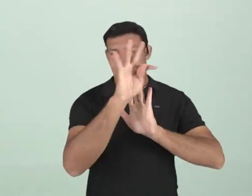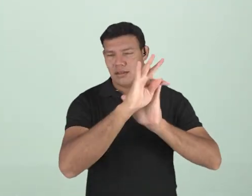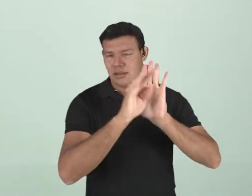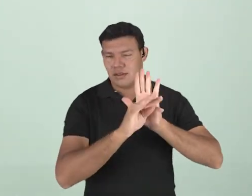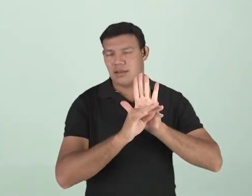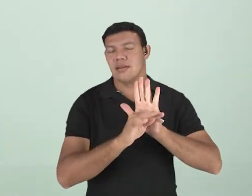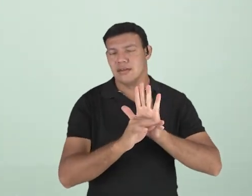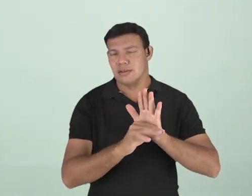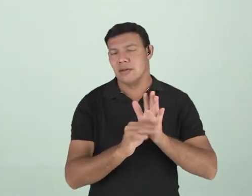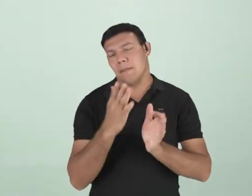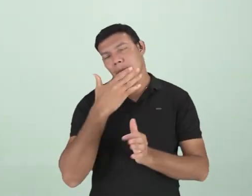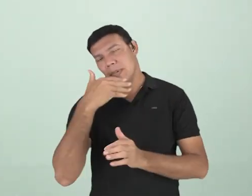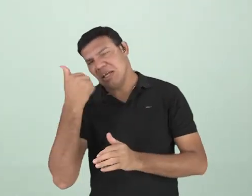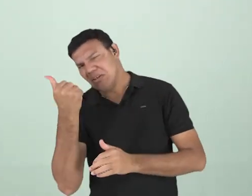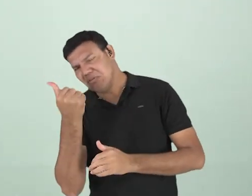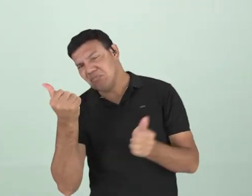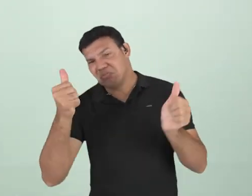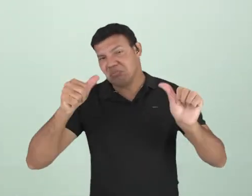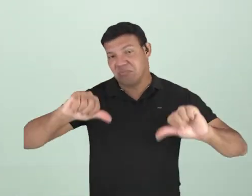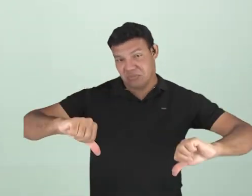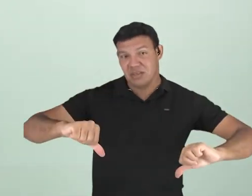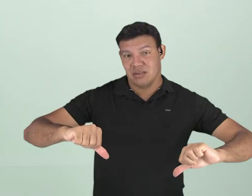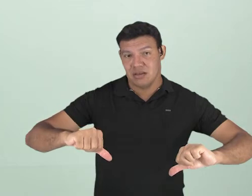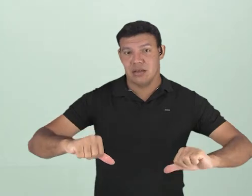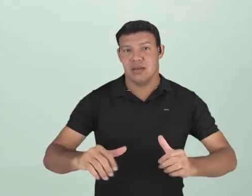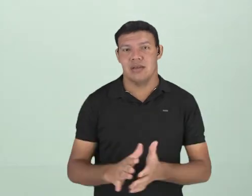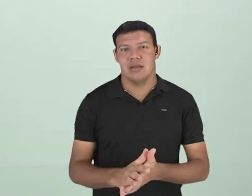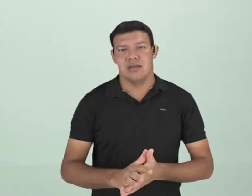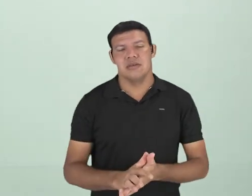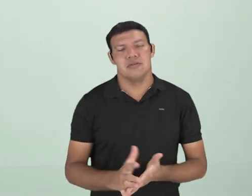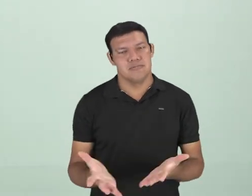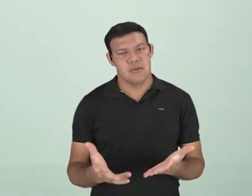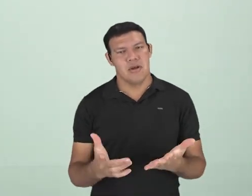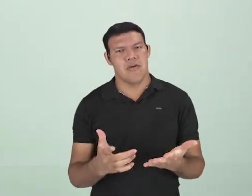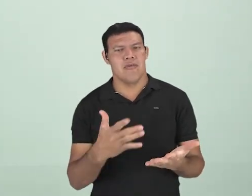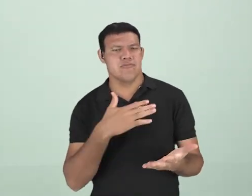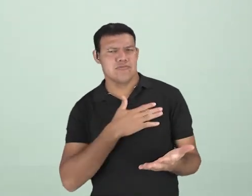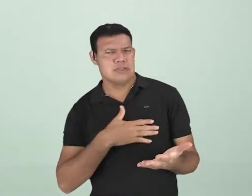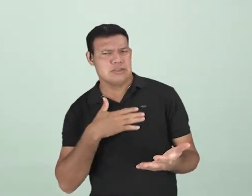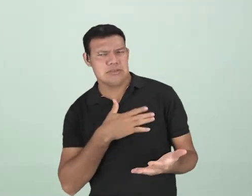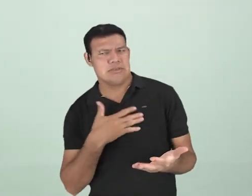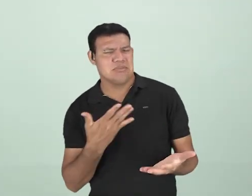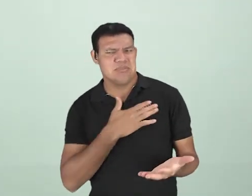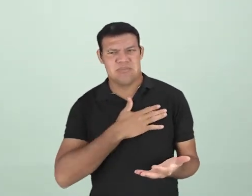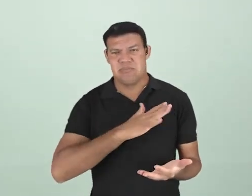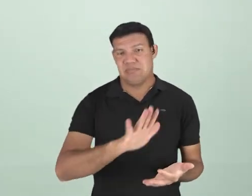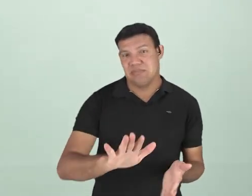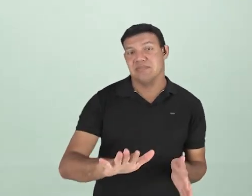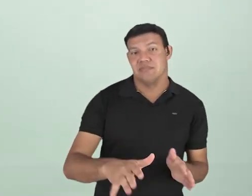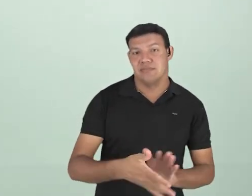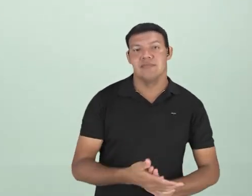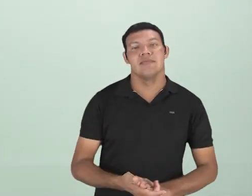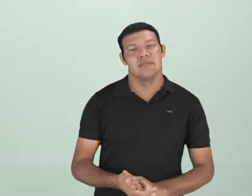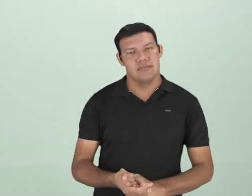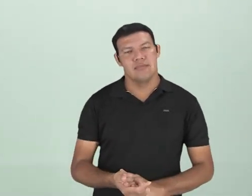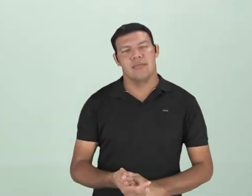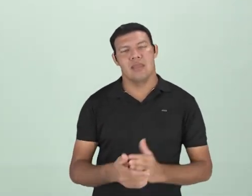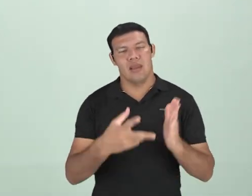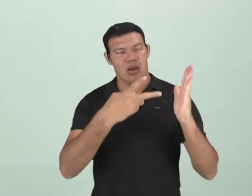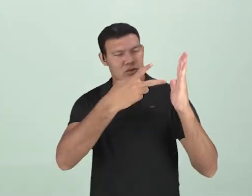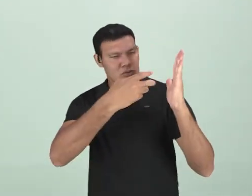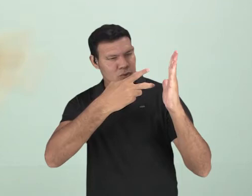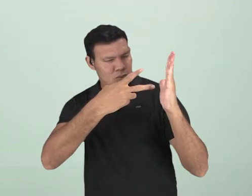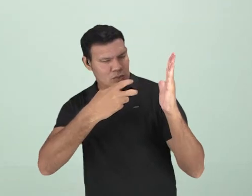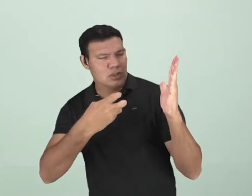melhor ou o pior, para que ele se torne bem visto ou mal visto. Então, é a partir dessas interpretações